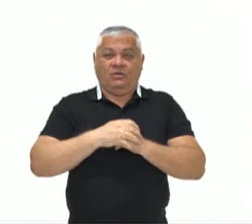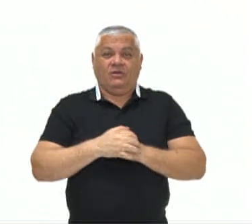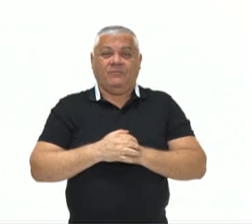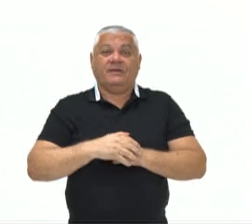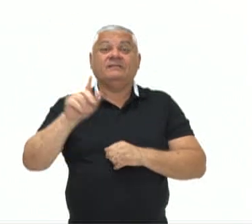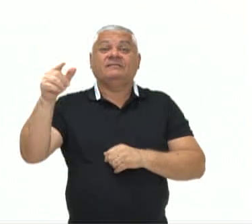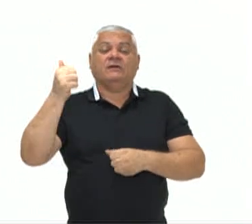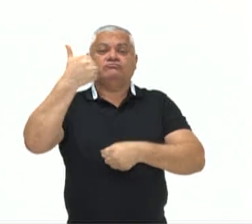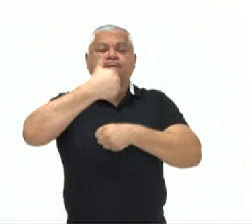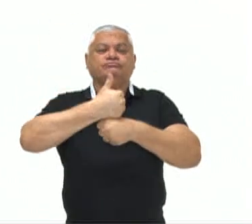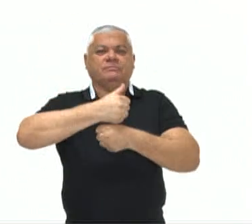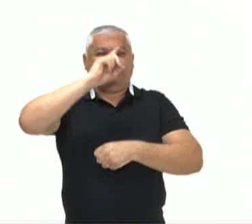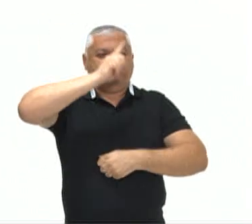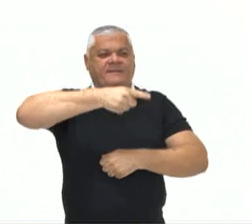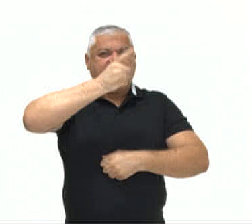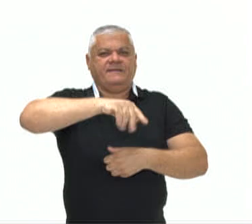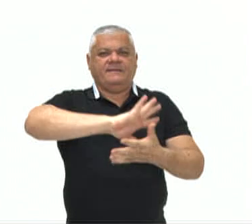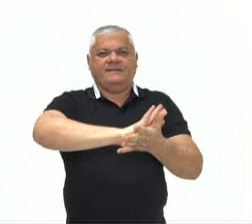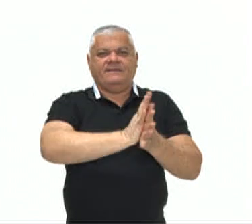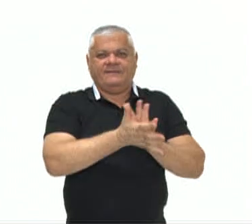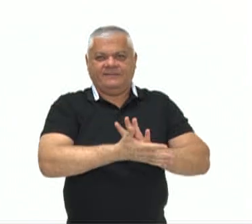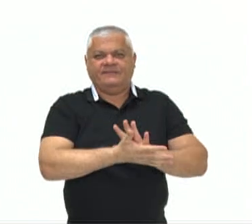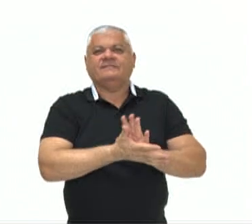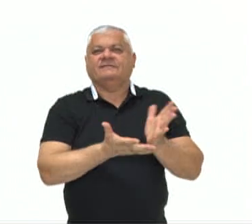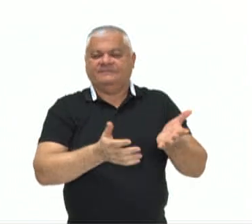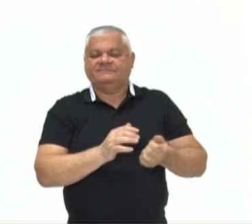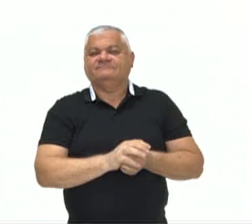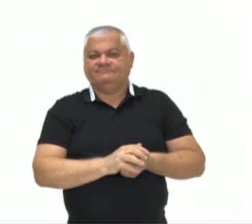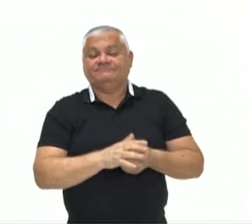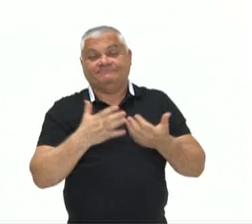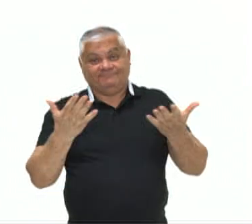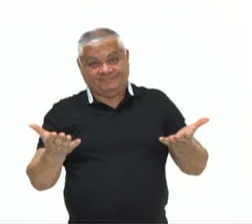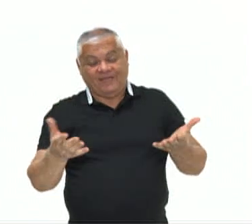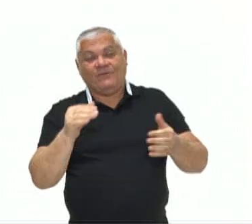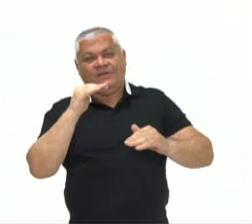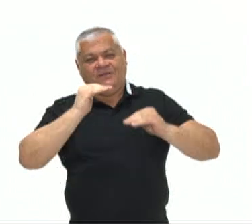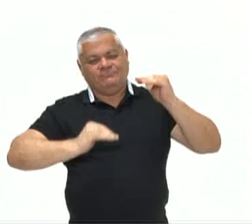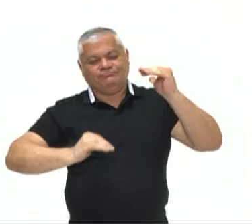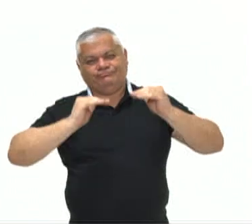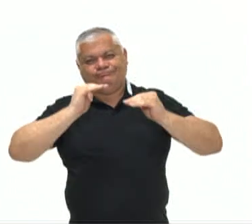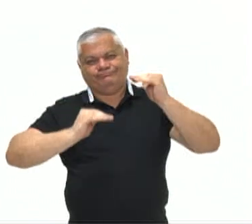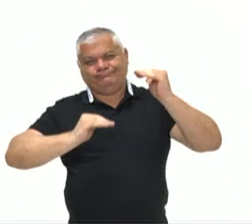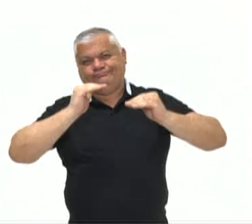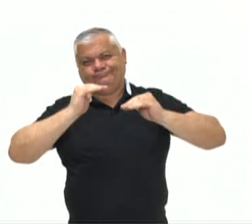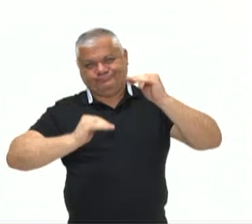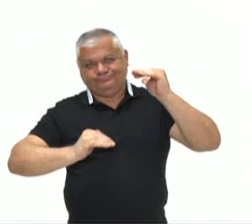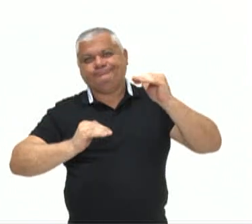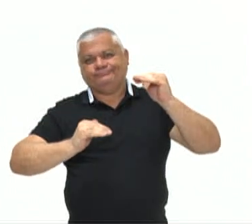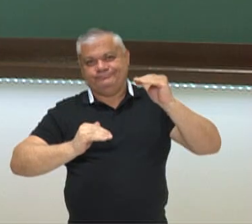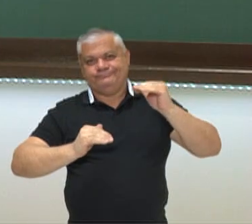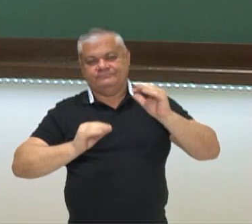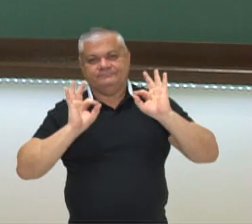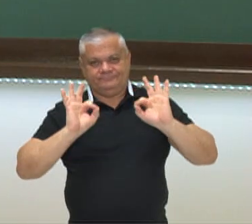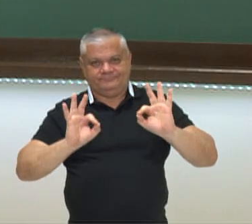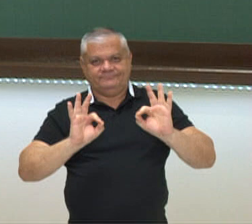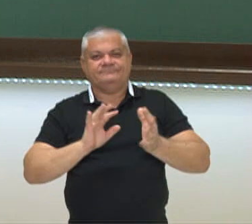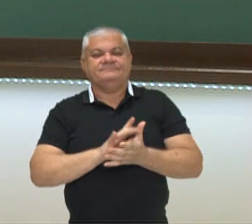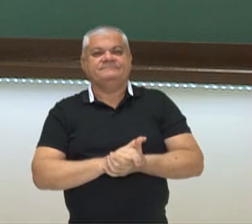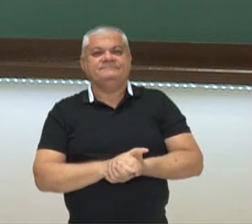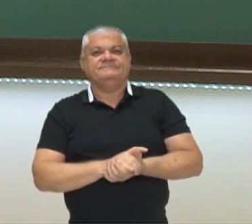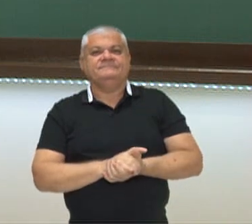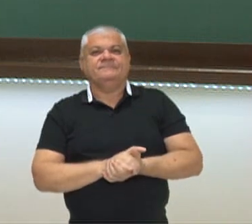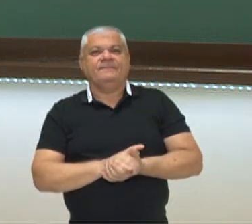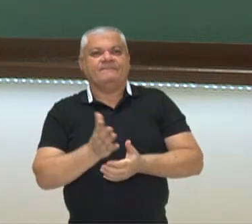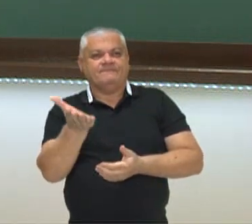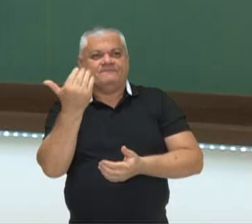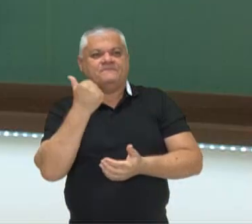dominante predatória. Como consequências, aprofundaram-se as desigualdades sociais no Brasil. Beleza?